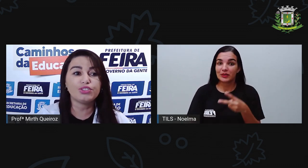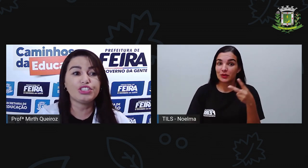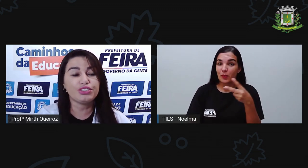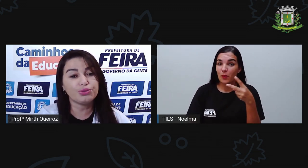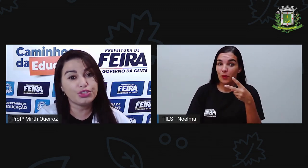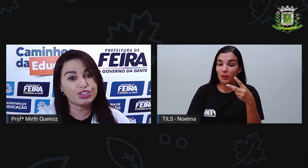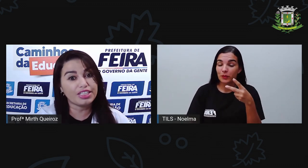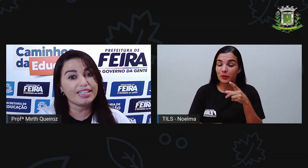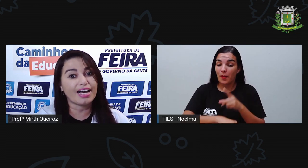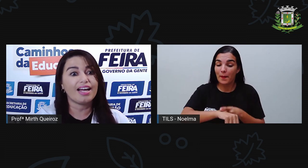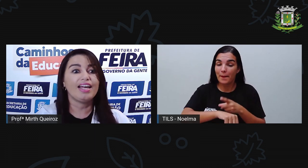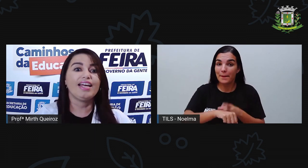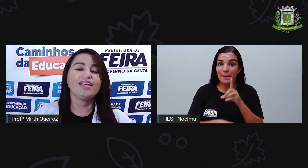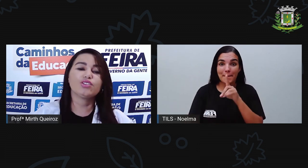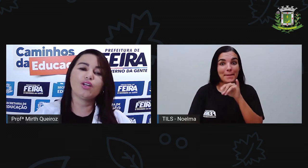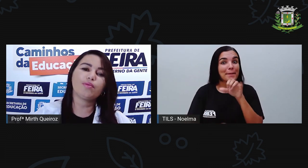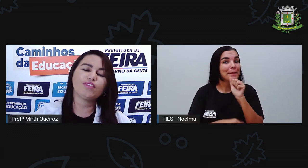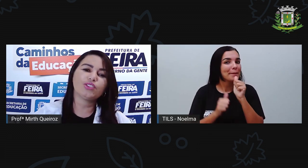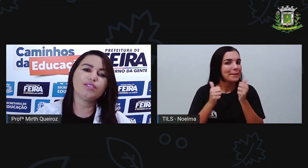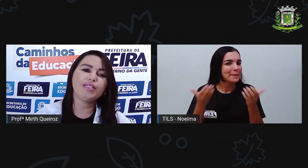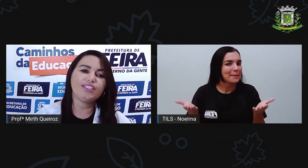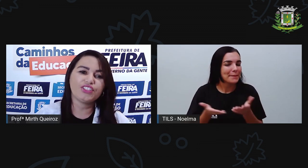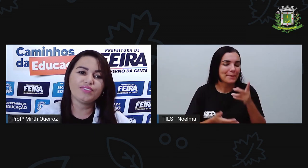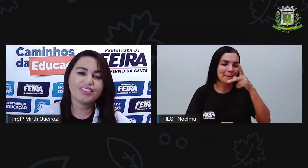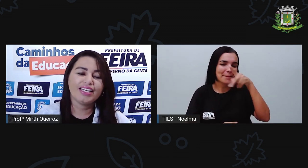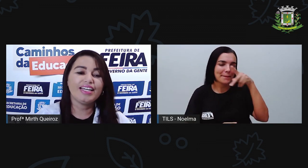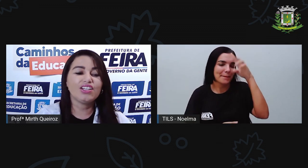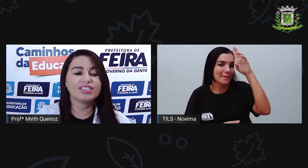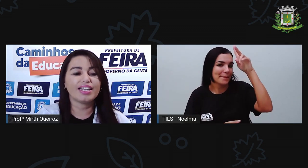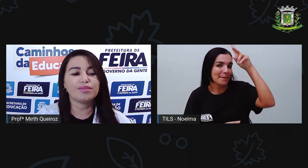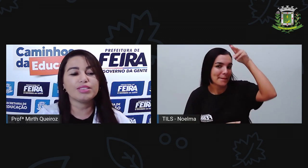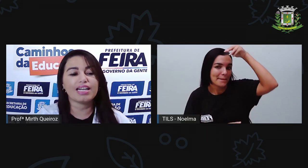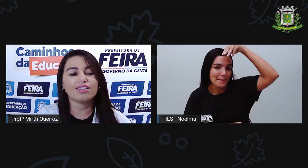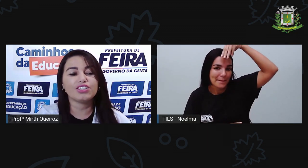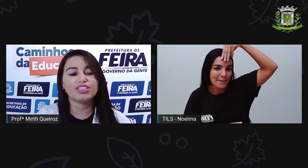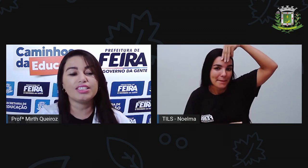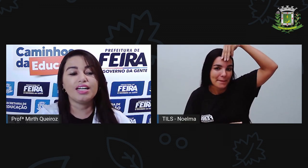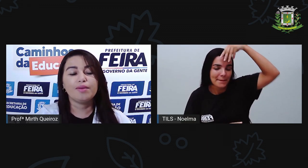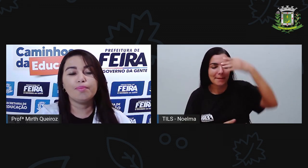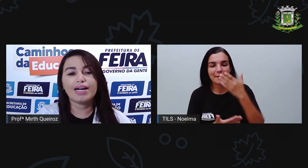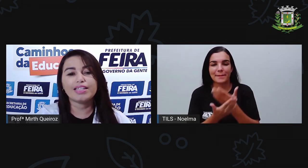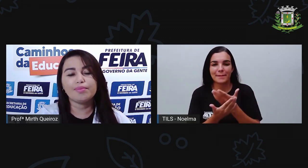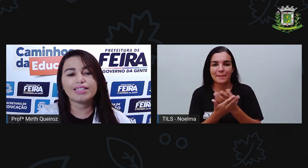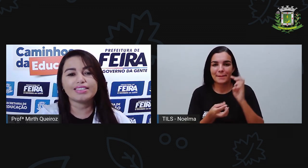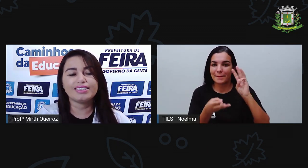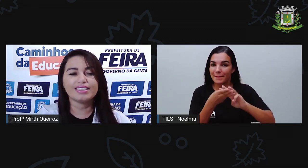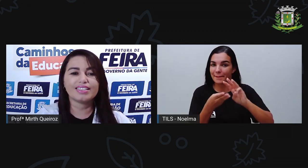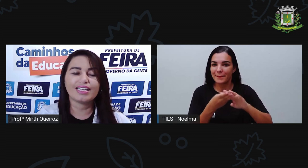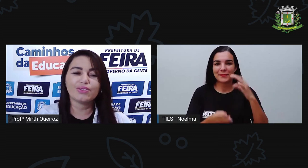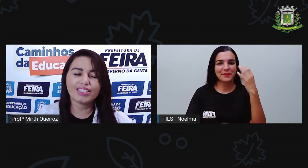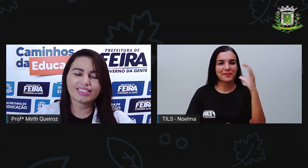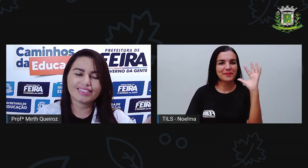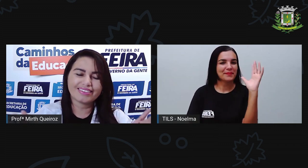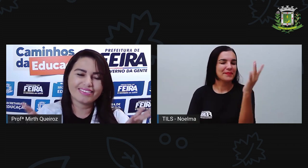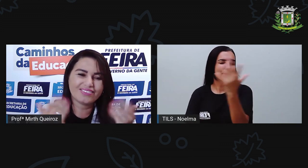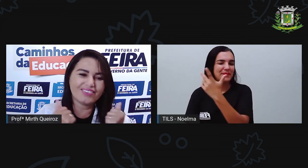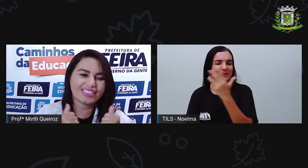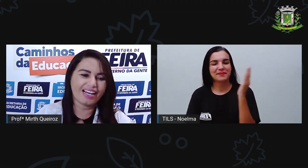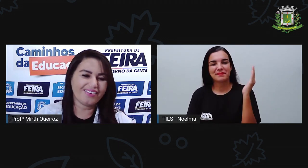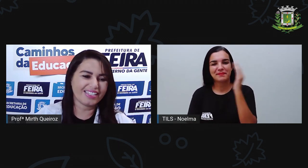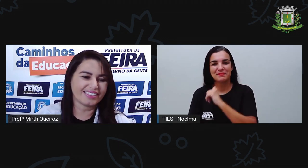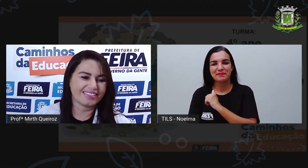momento do dia. Eu sou a professora Mith e nós teremos aula de Matemática e Ciência da Natureza.